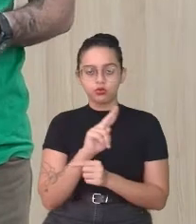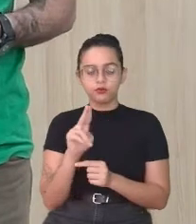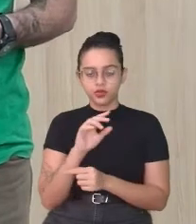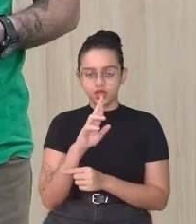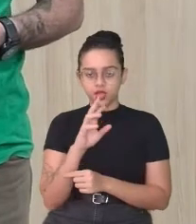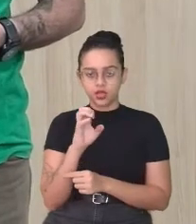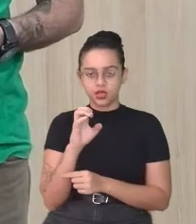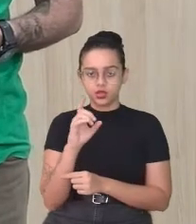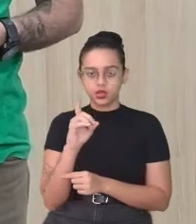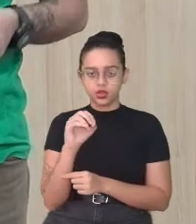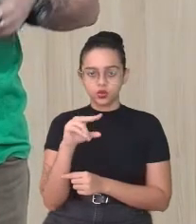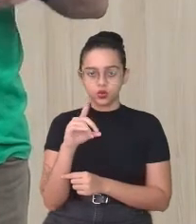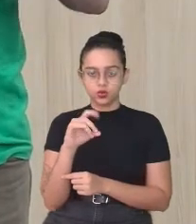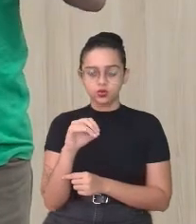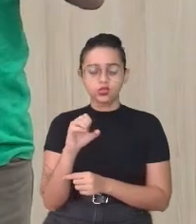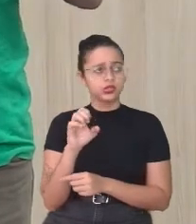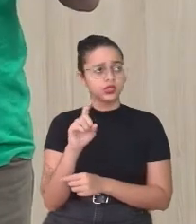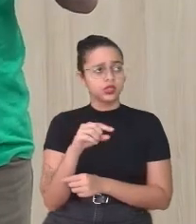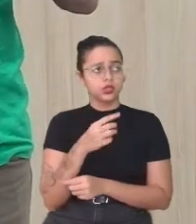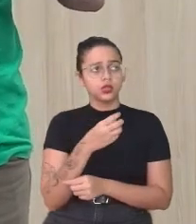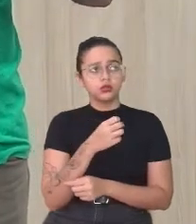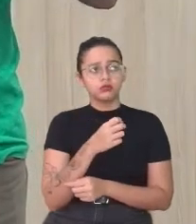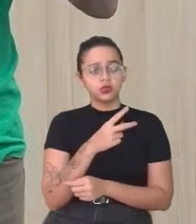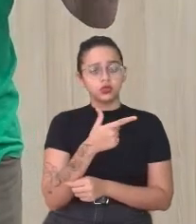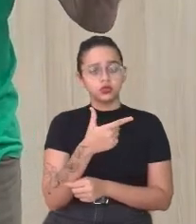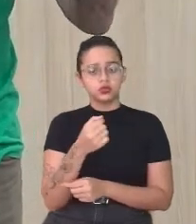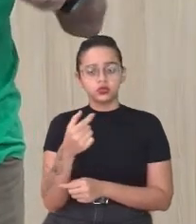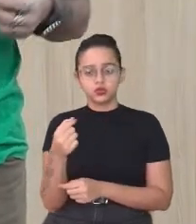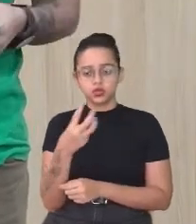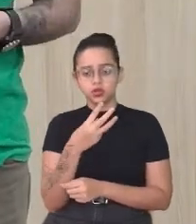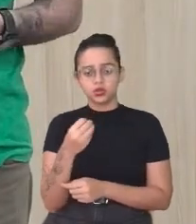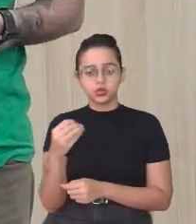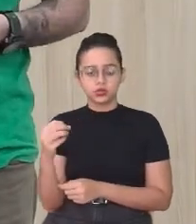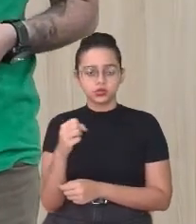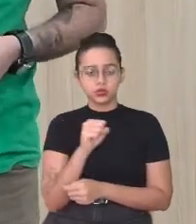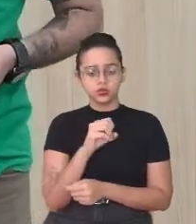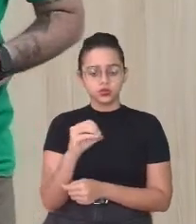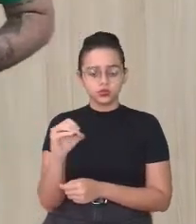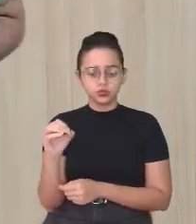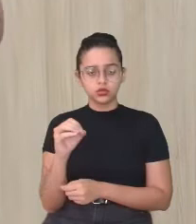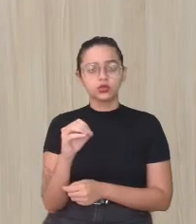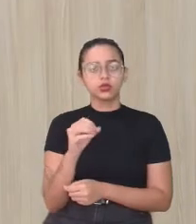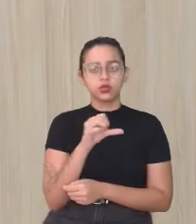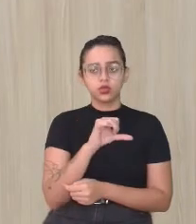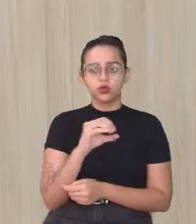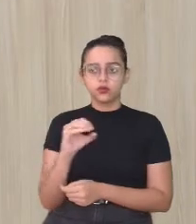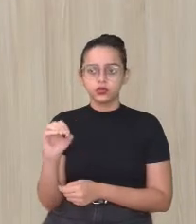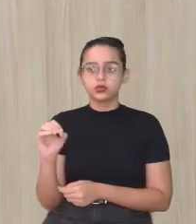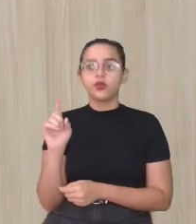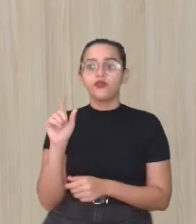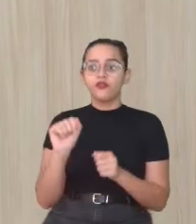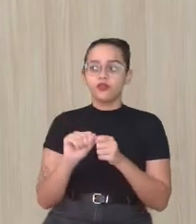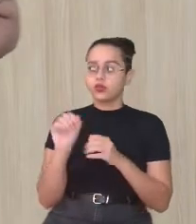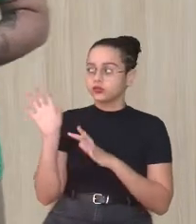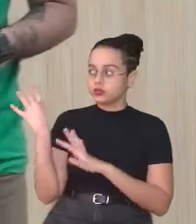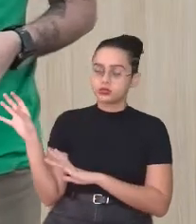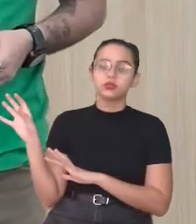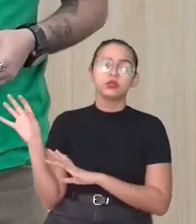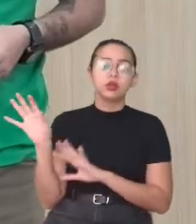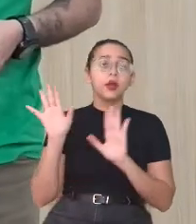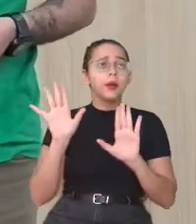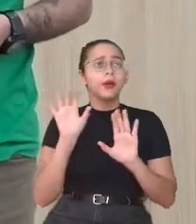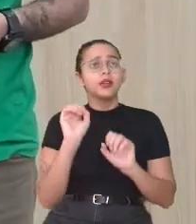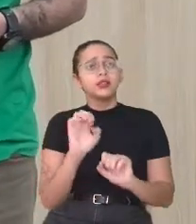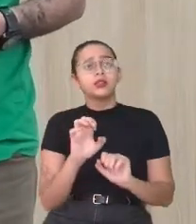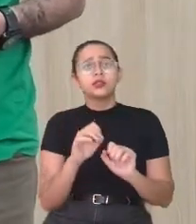for 200, 300, 800, 900, esses valores, te digo, ó, faz dessa forma. Mas